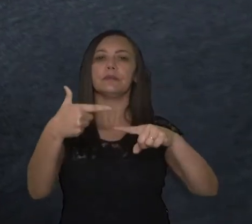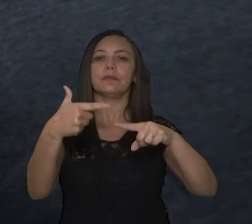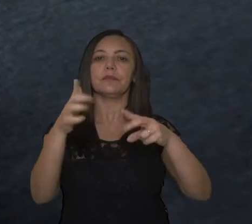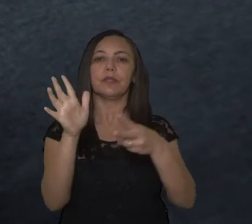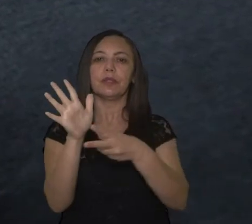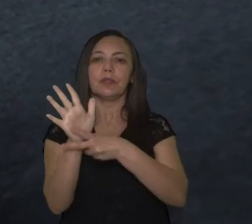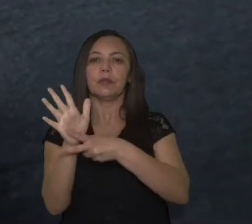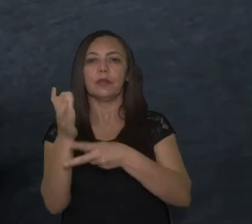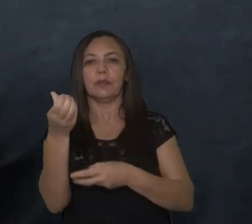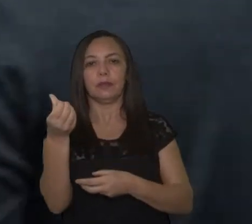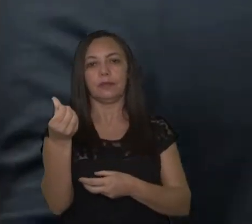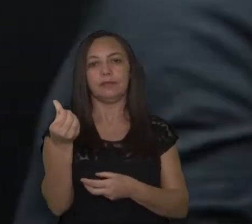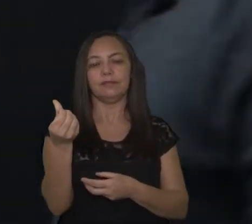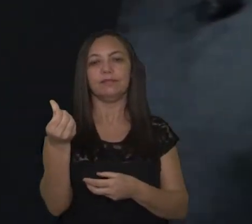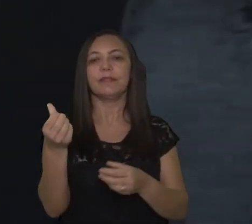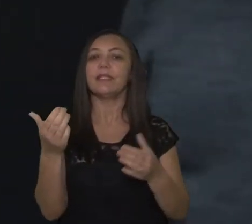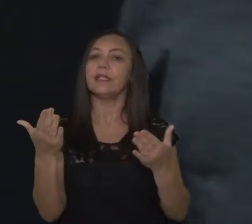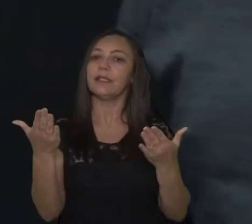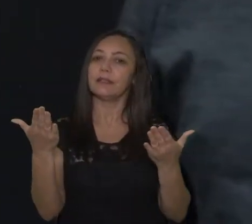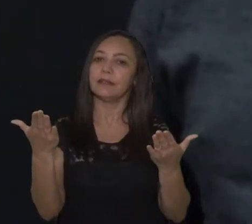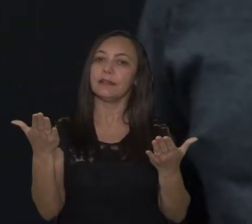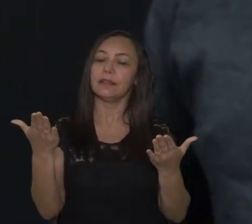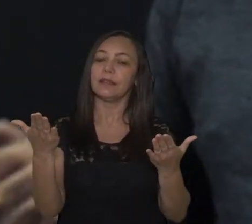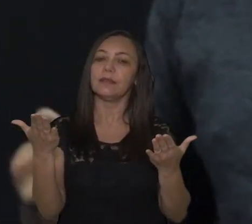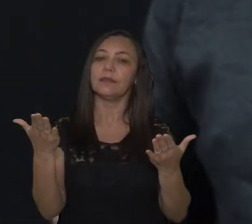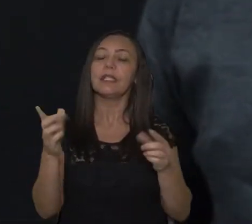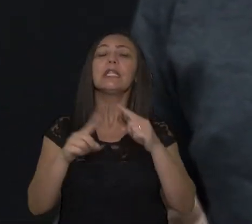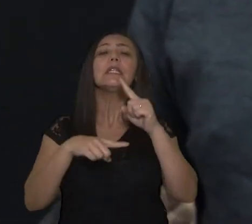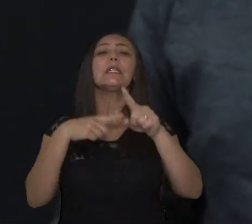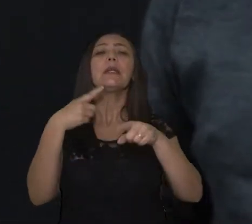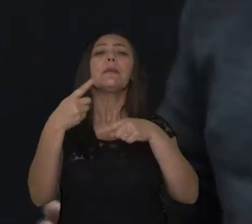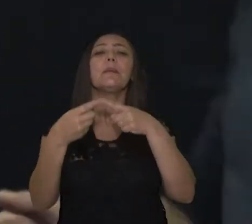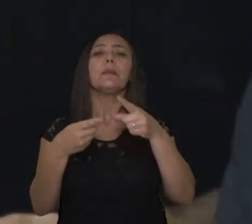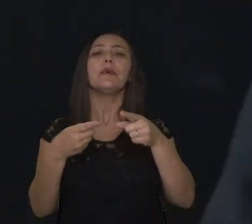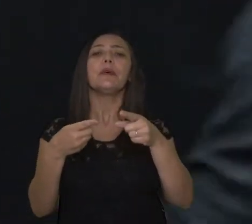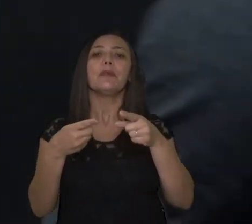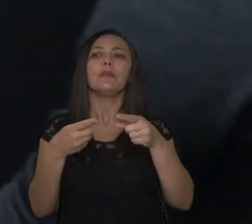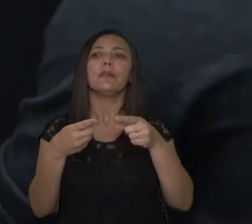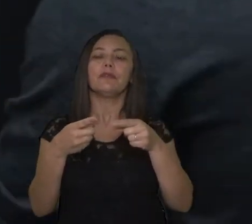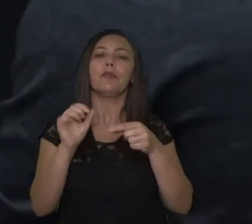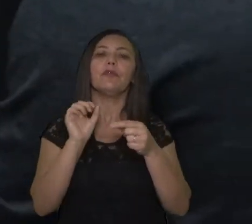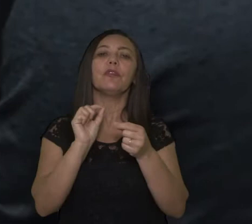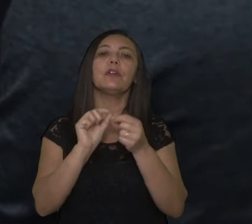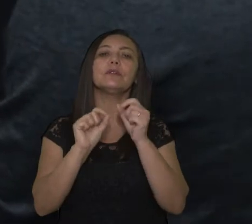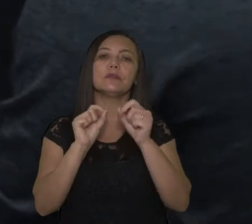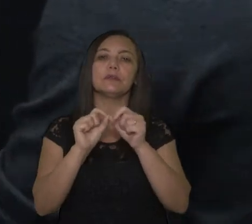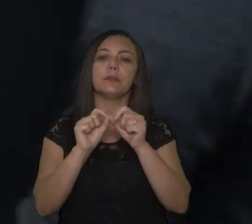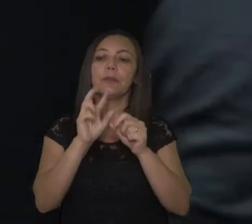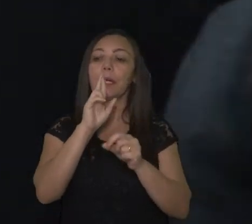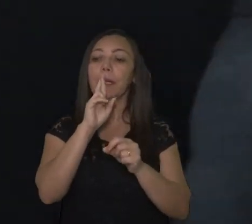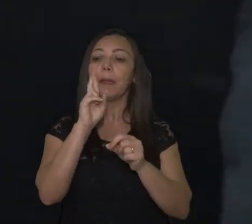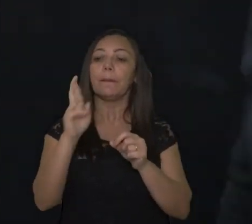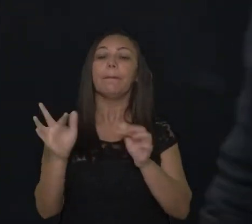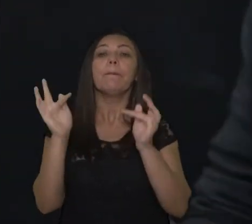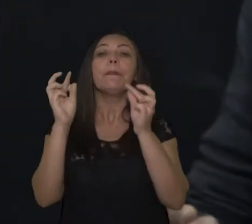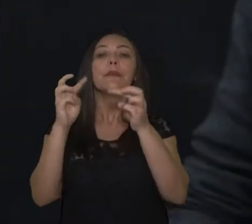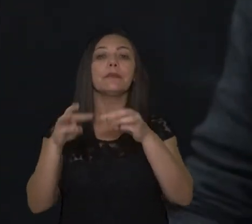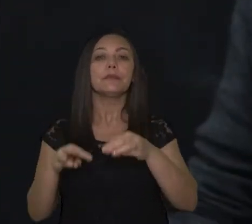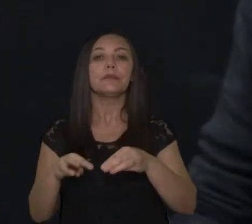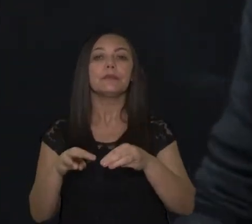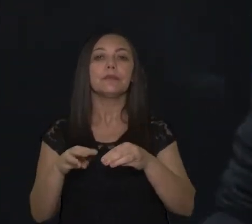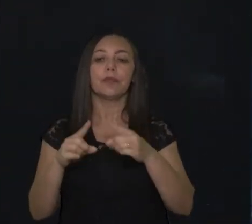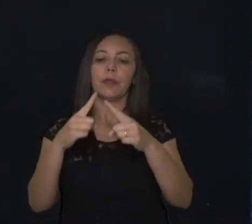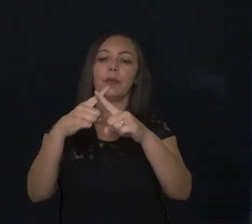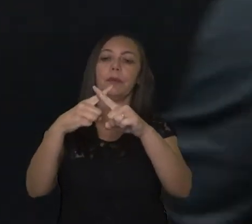2 igual a 6. Logo, o que eu vou fazer em seguida? Eu vou pegar esse resultado